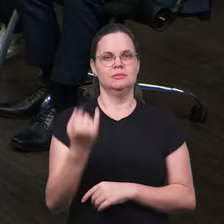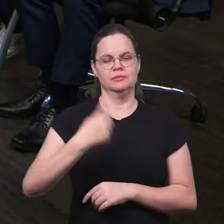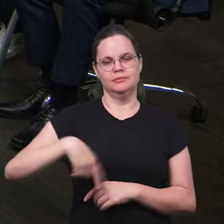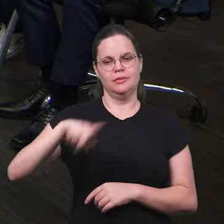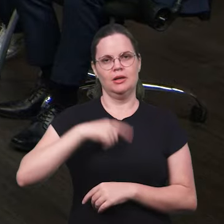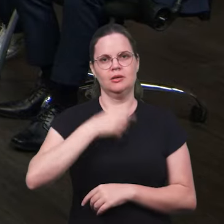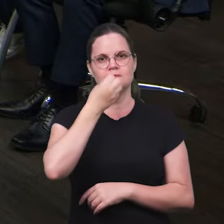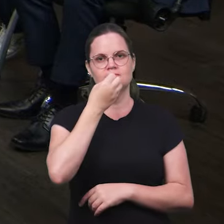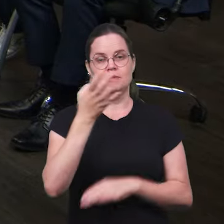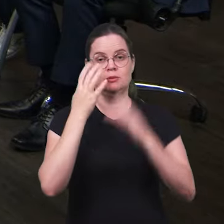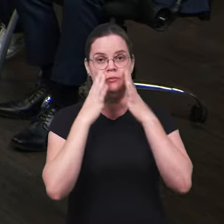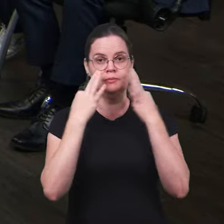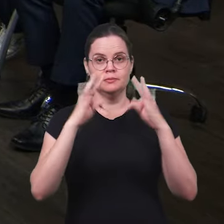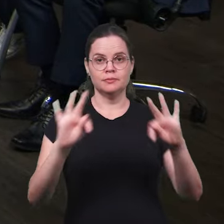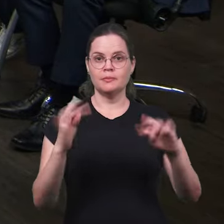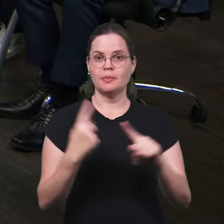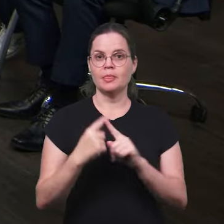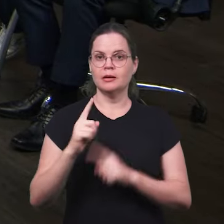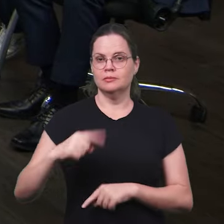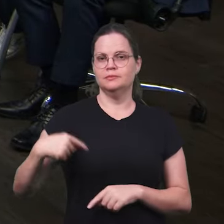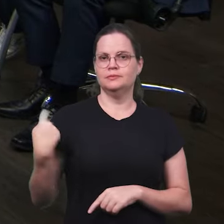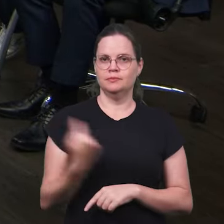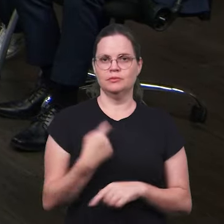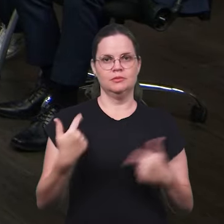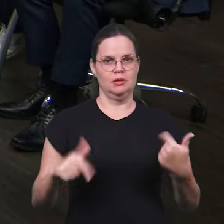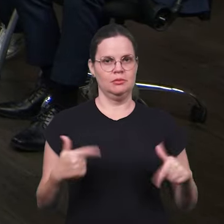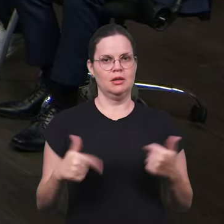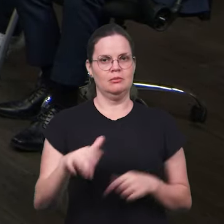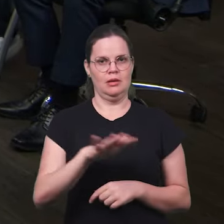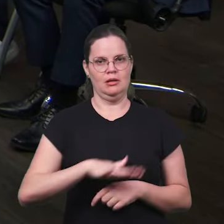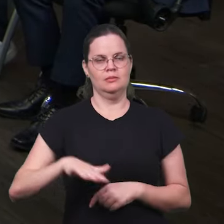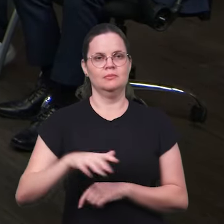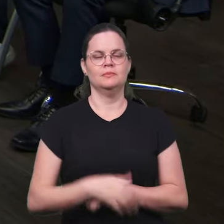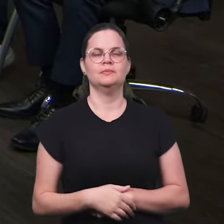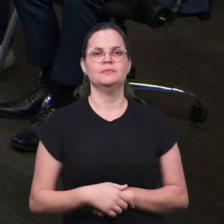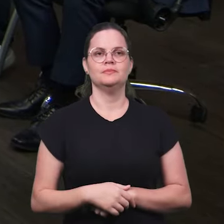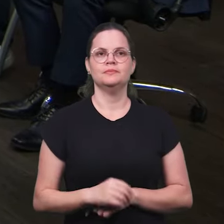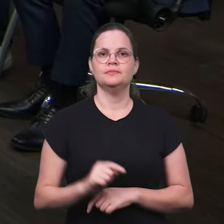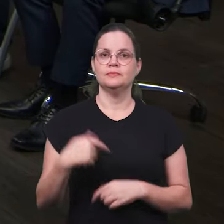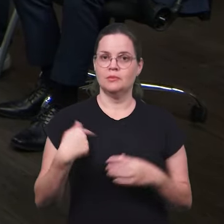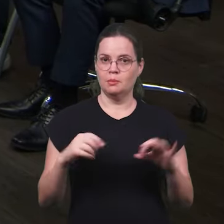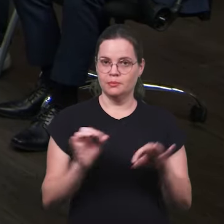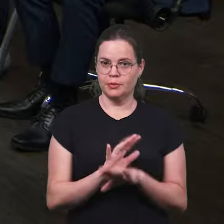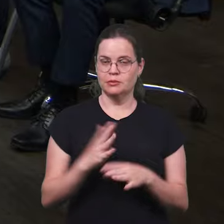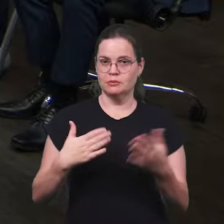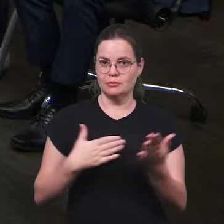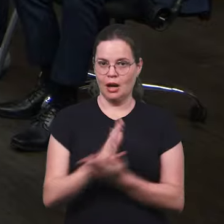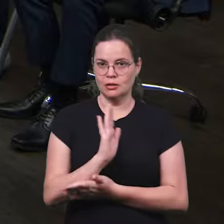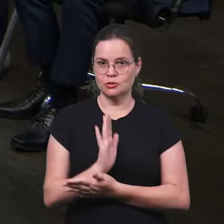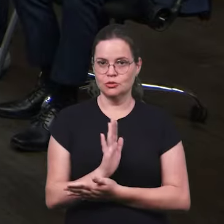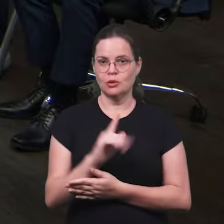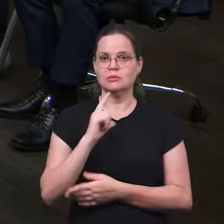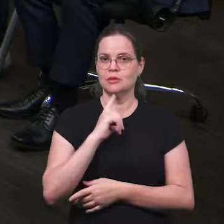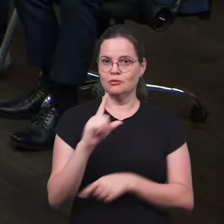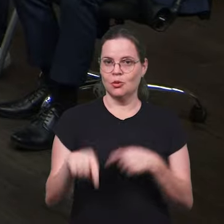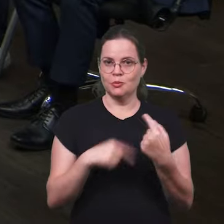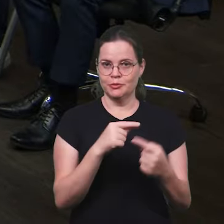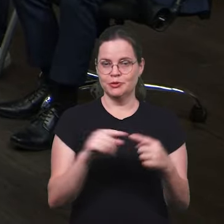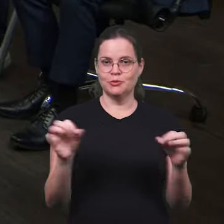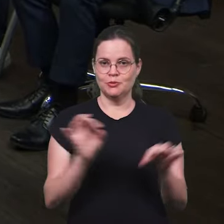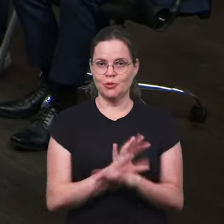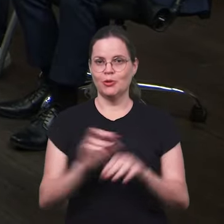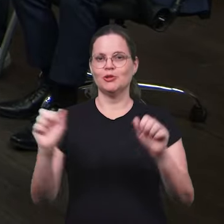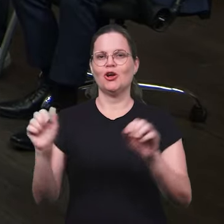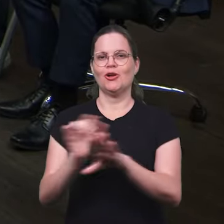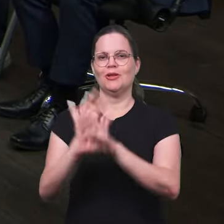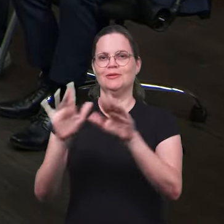onde a gente está trabalhando. Então, depois de ser aprovado, né, cumpriu a missão, né, glorificar o Senhor, fazer